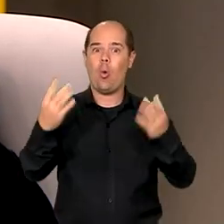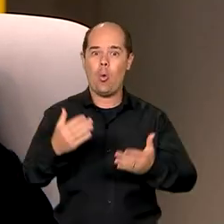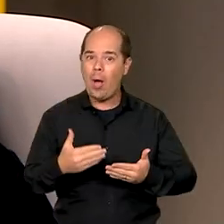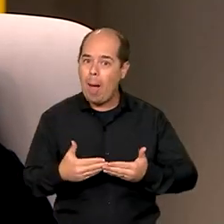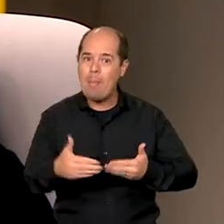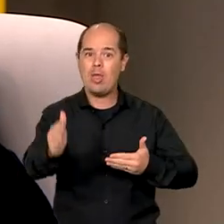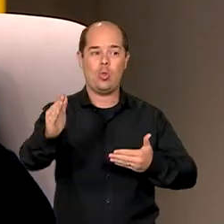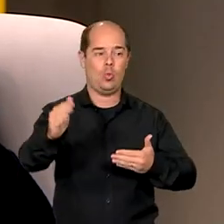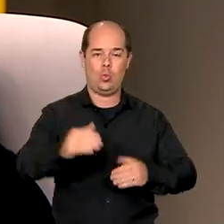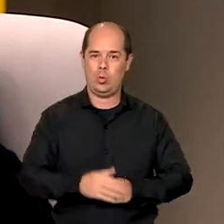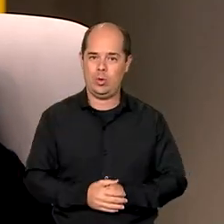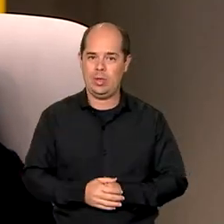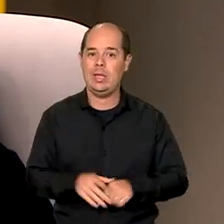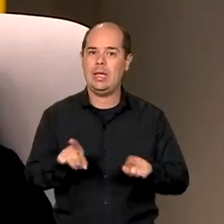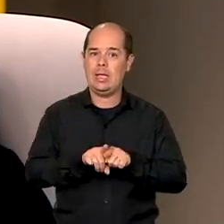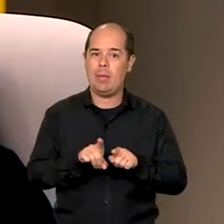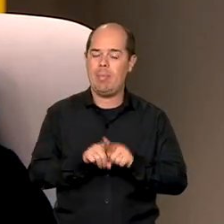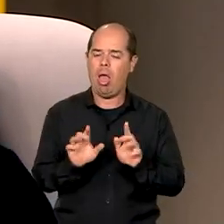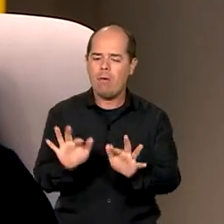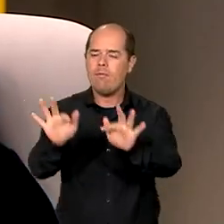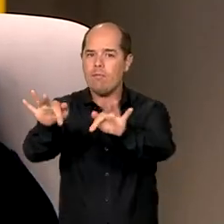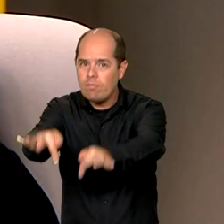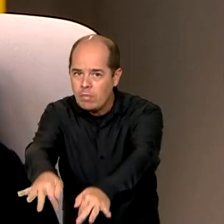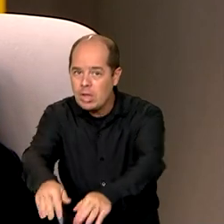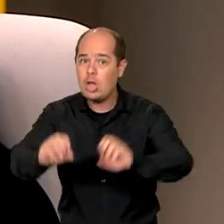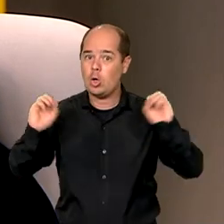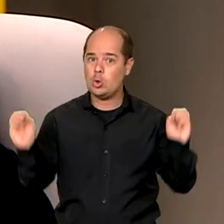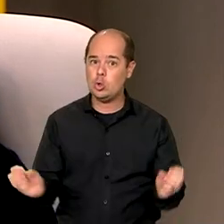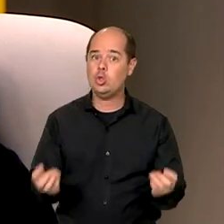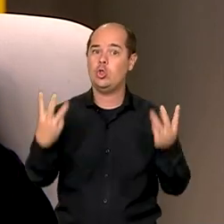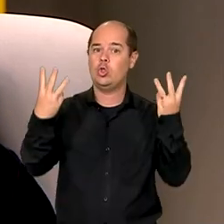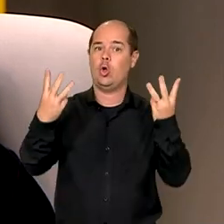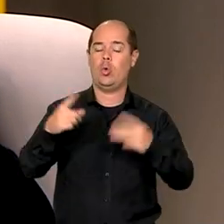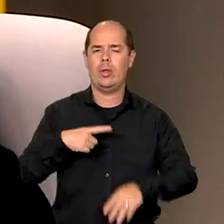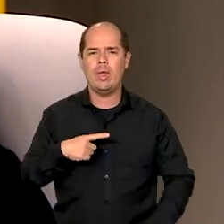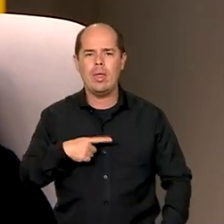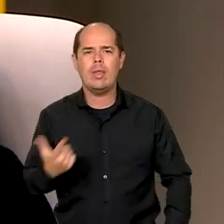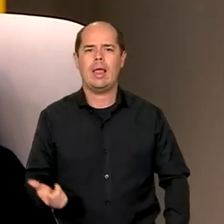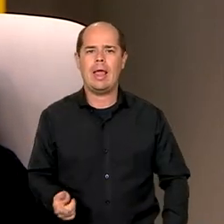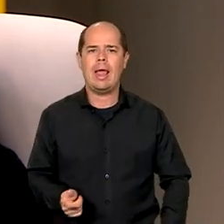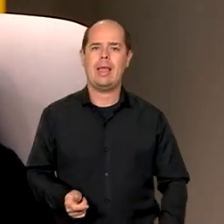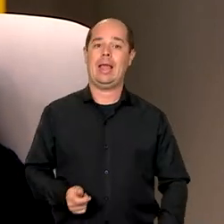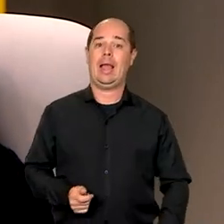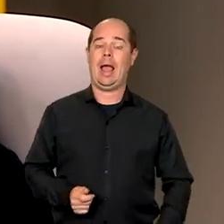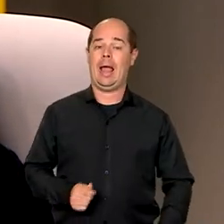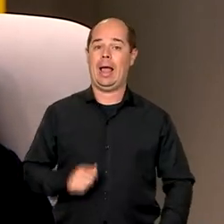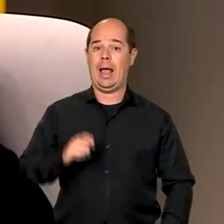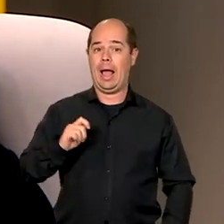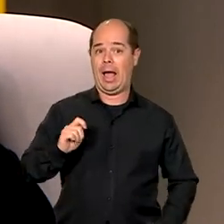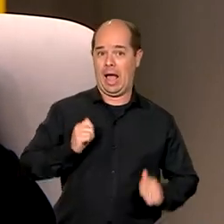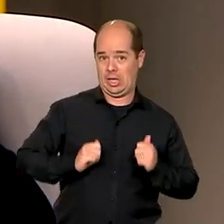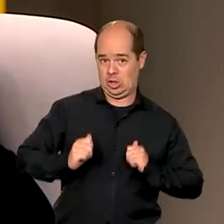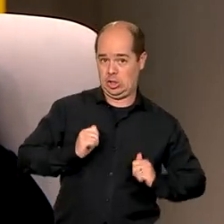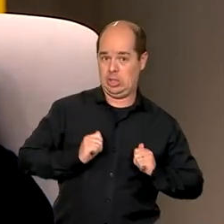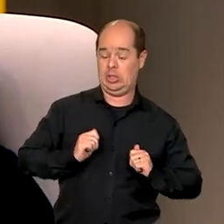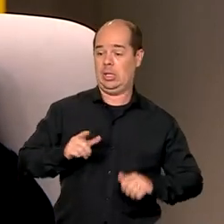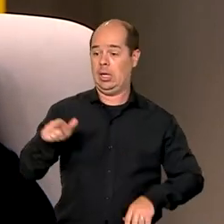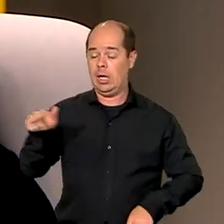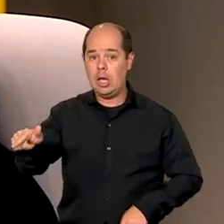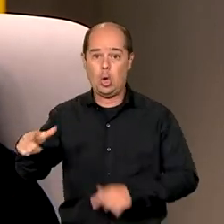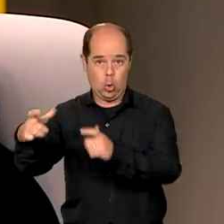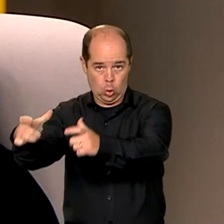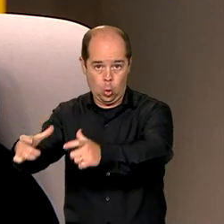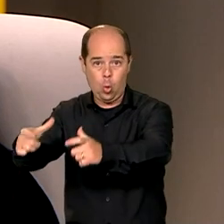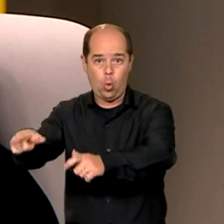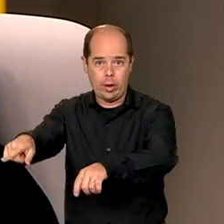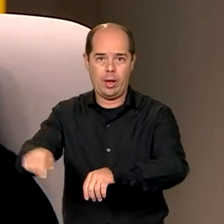com ênfase, inclusive, na cultura local, em artistas locais, e estamos trazendo também nomes de grande evidência nacional